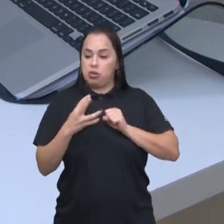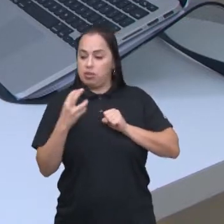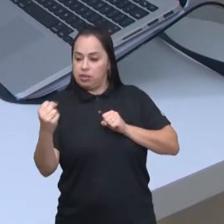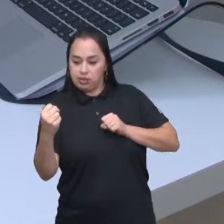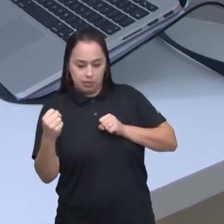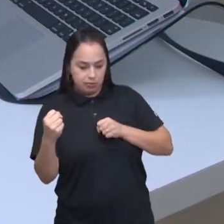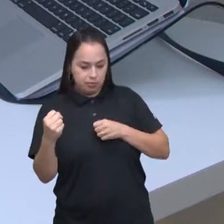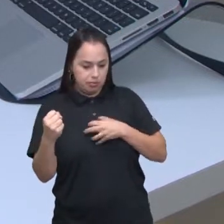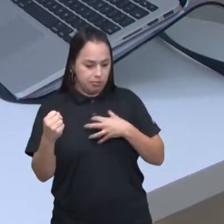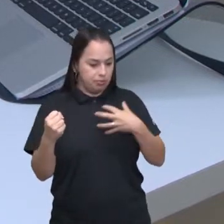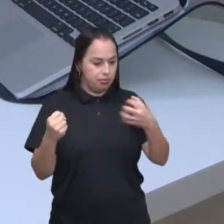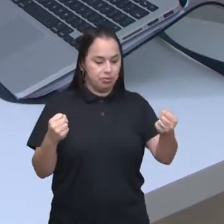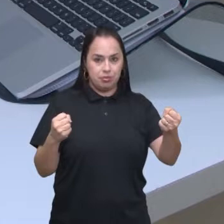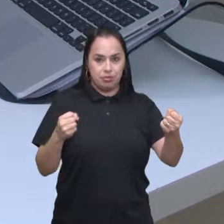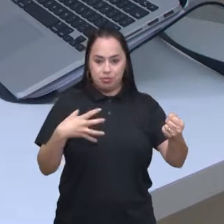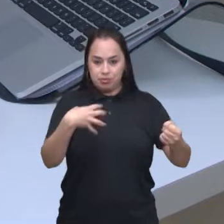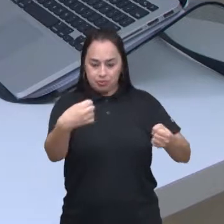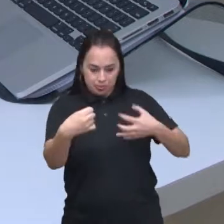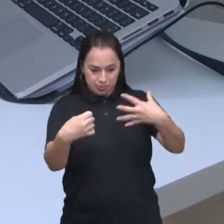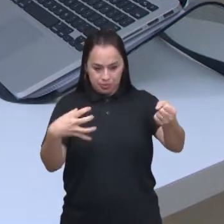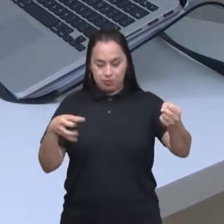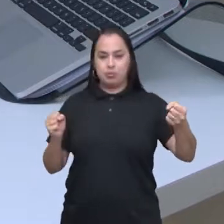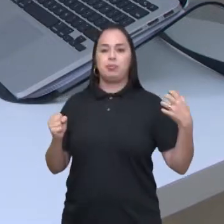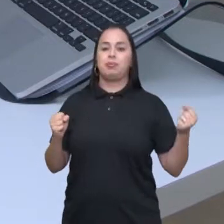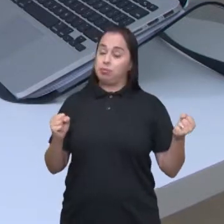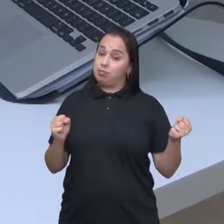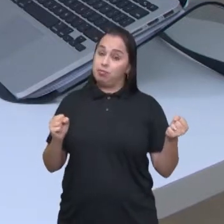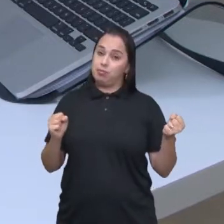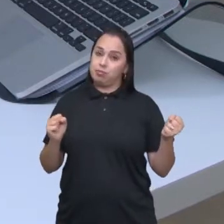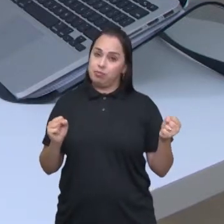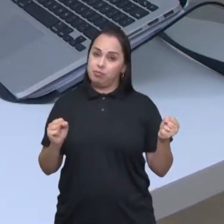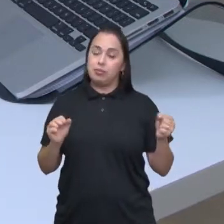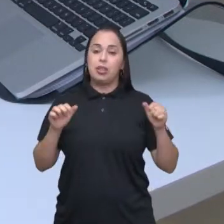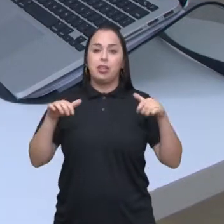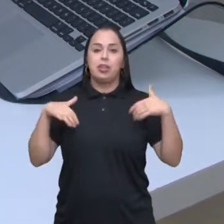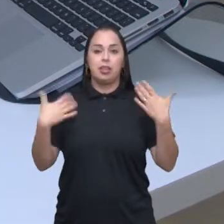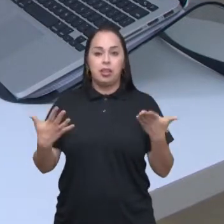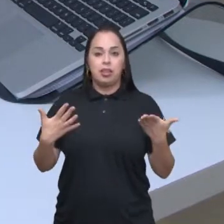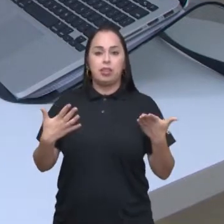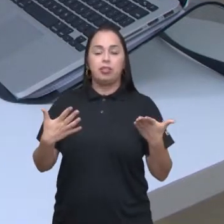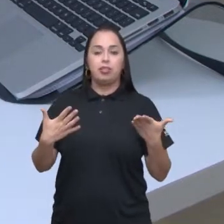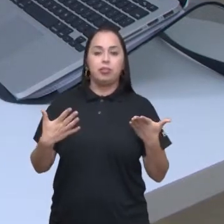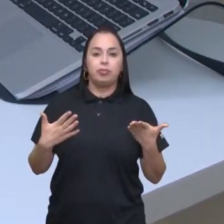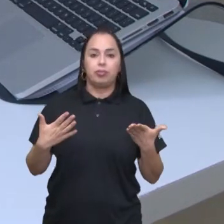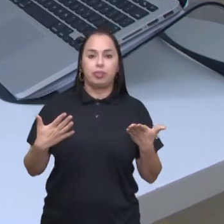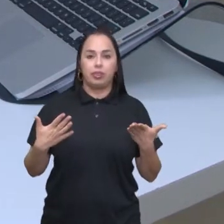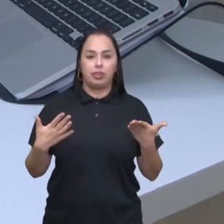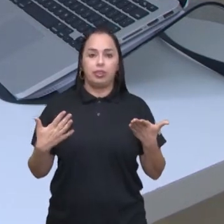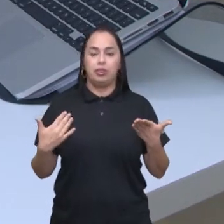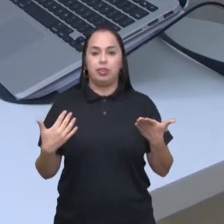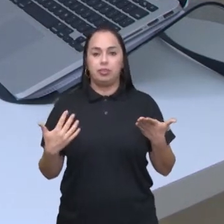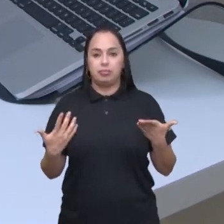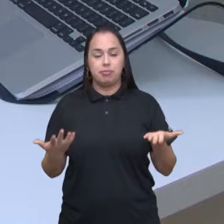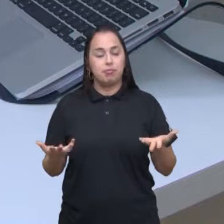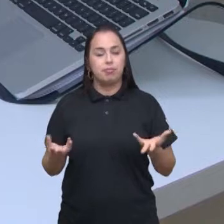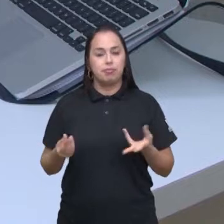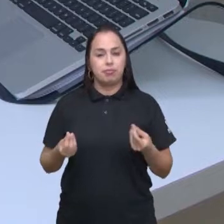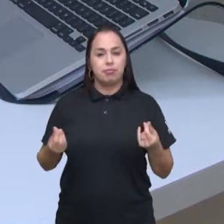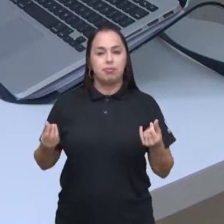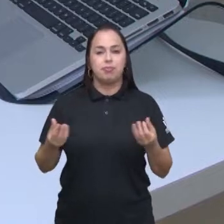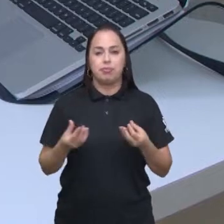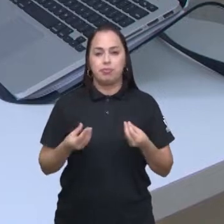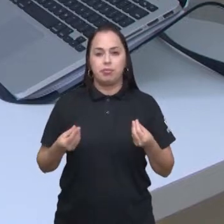assintomático então eu vou ficar espalhando para o resto então quando a gente fala sobre